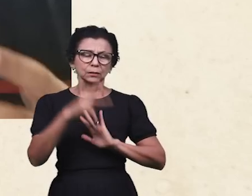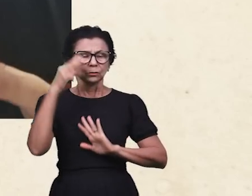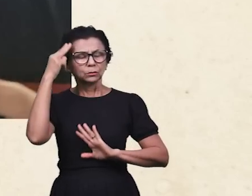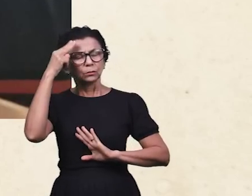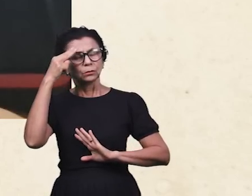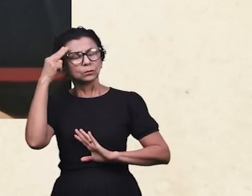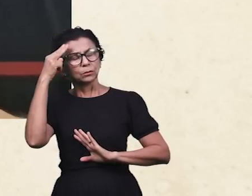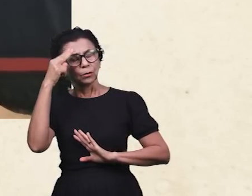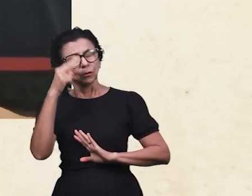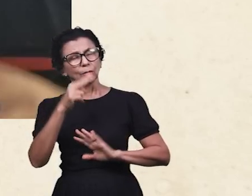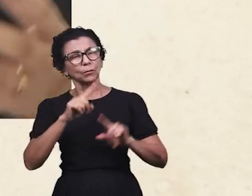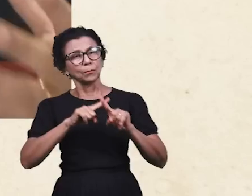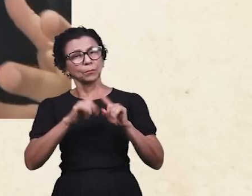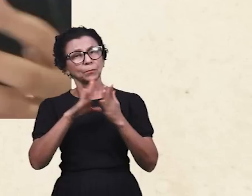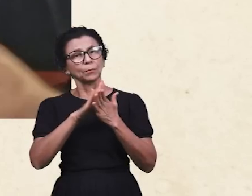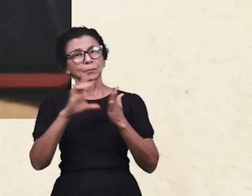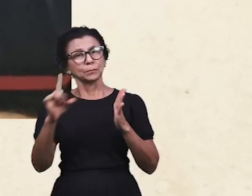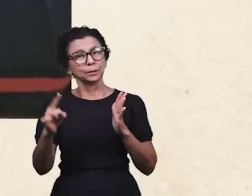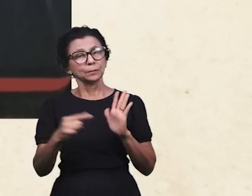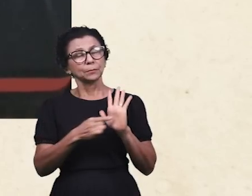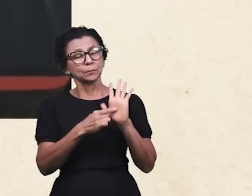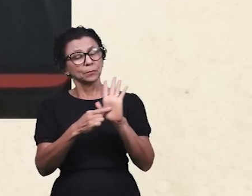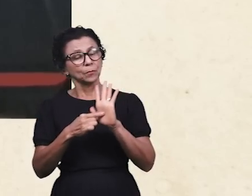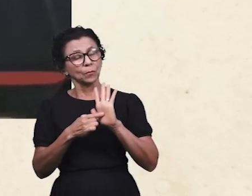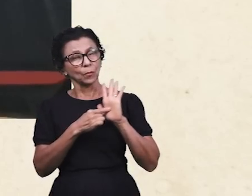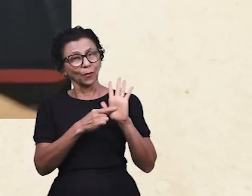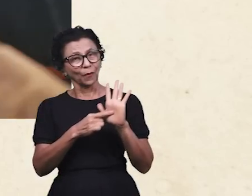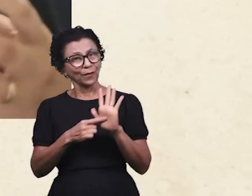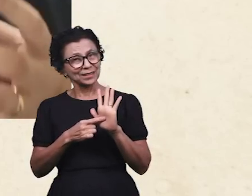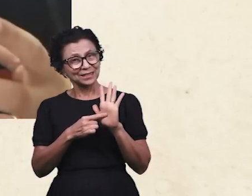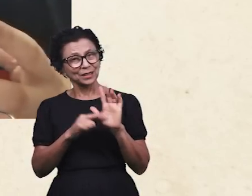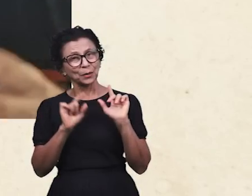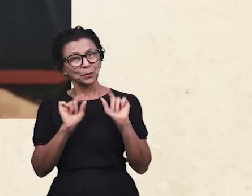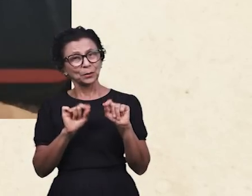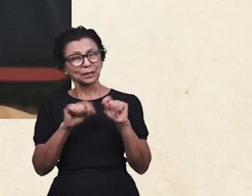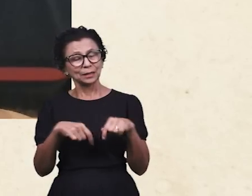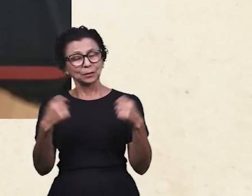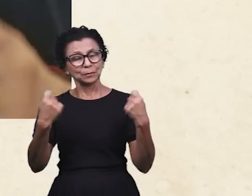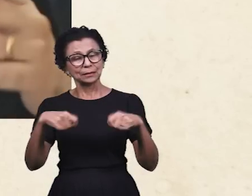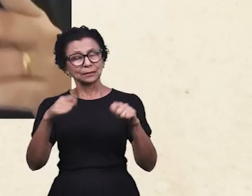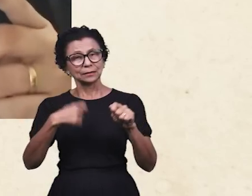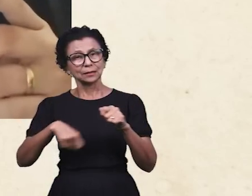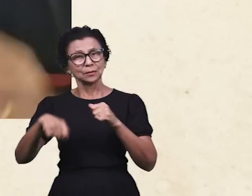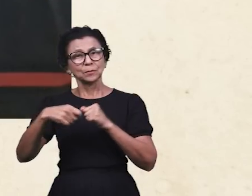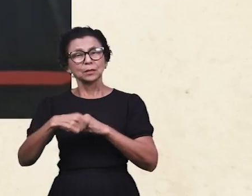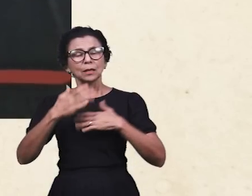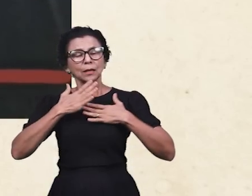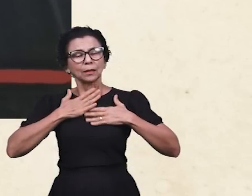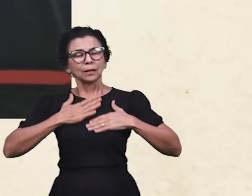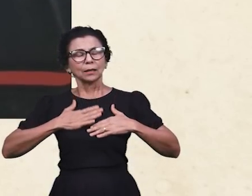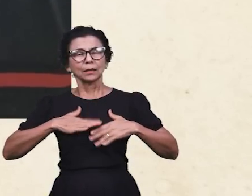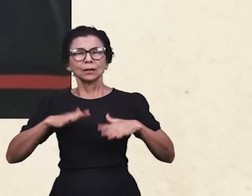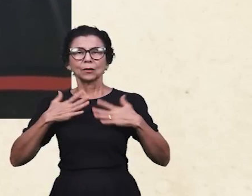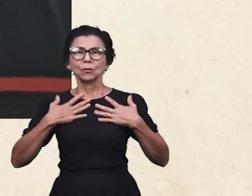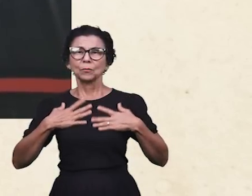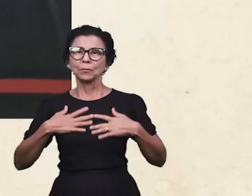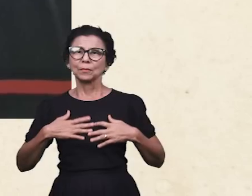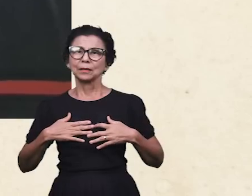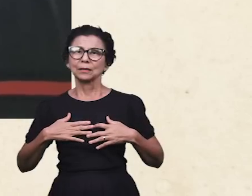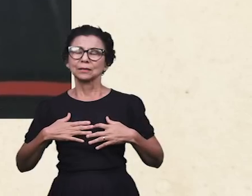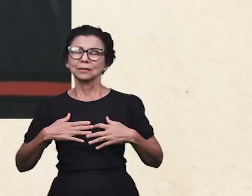dos sonhos. Mas a palavra de Deus vem nos acalmar e nos lembrar que nós